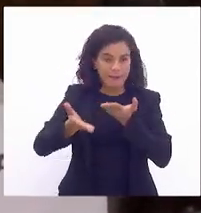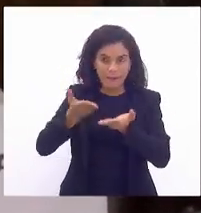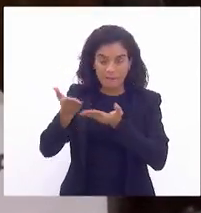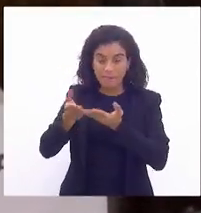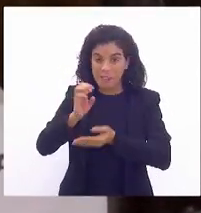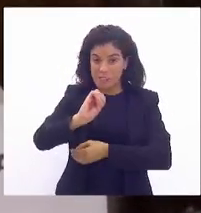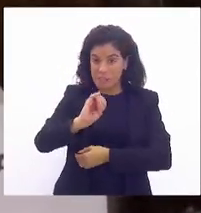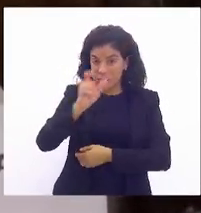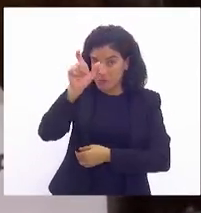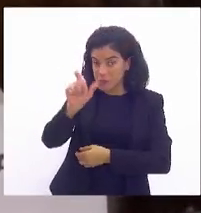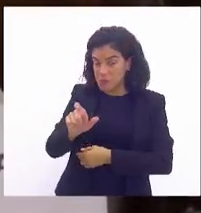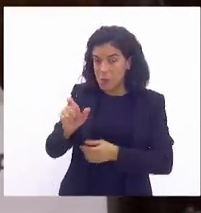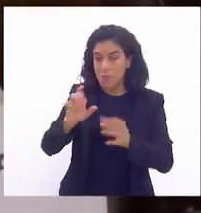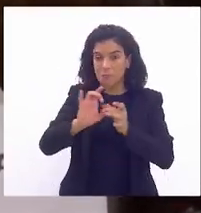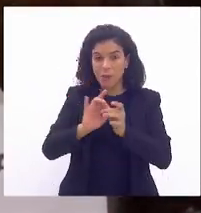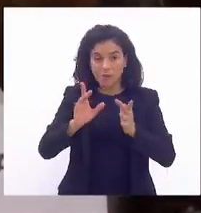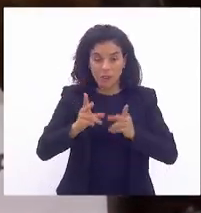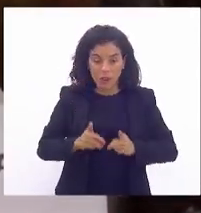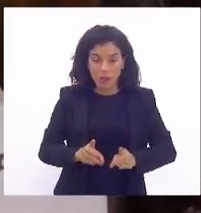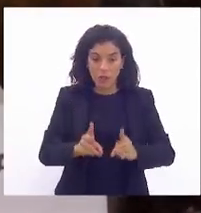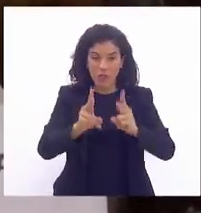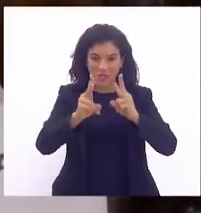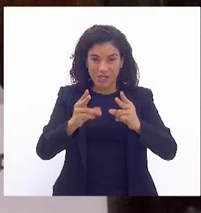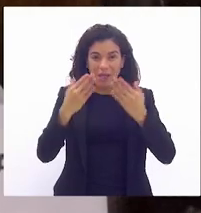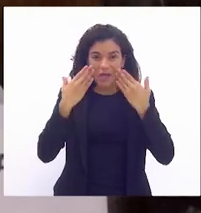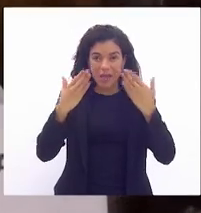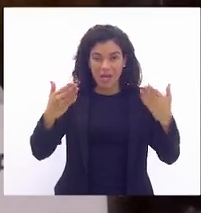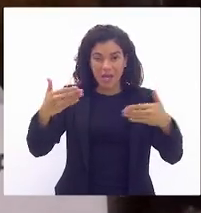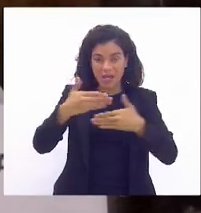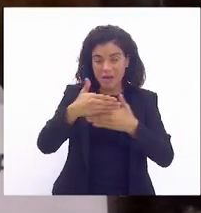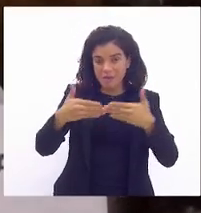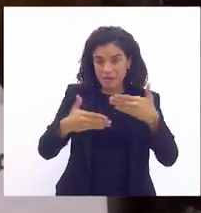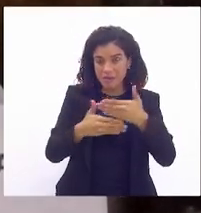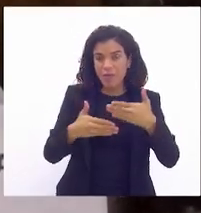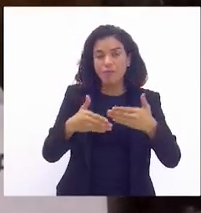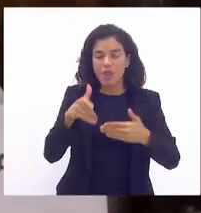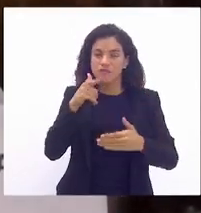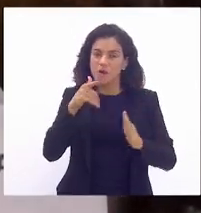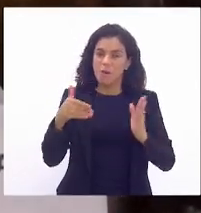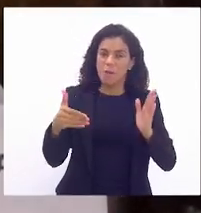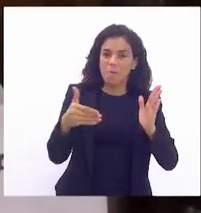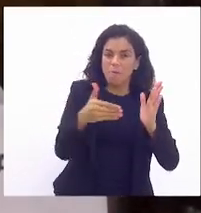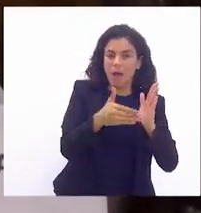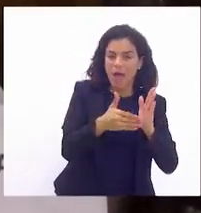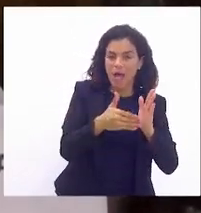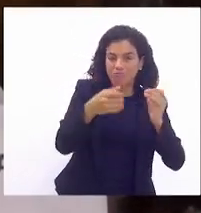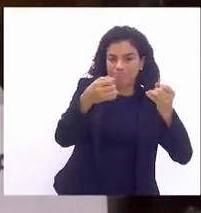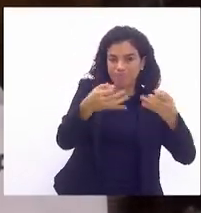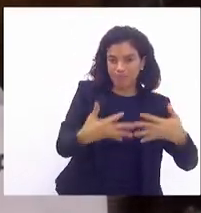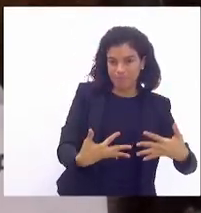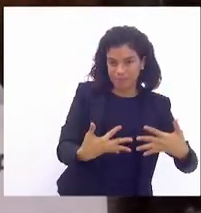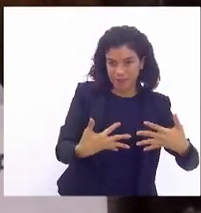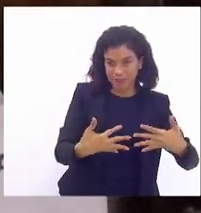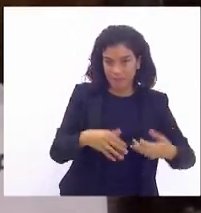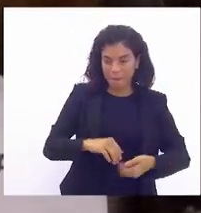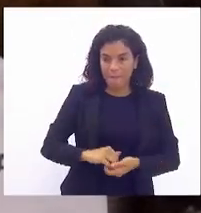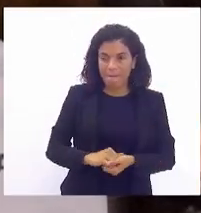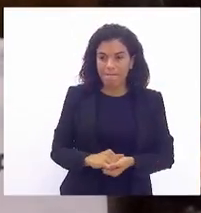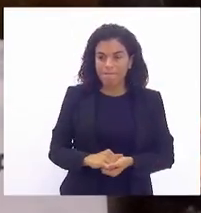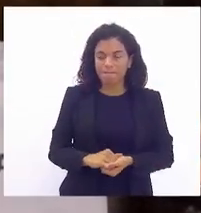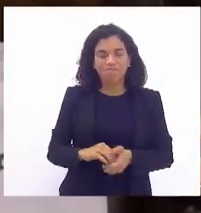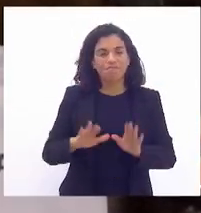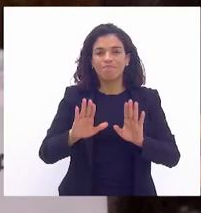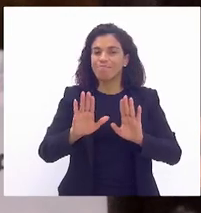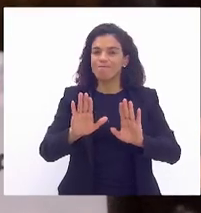senhor me permitir continuar a apresentação, nós vamos chegar a esse ponto. Só